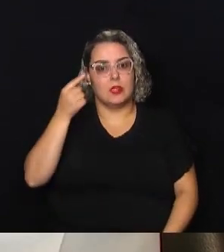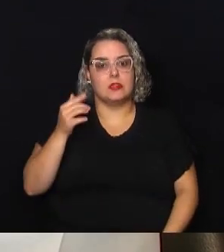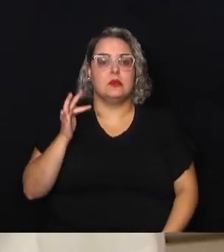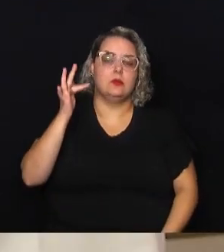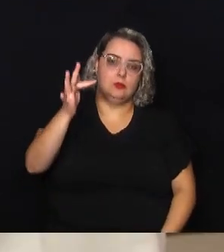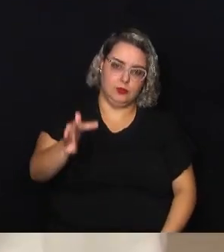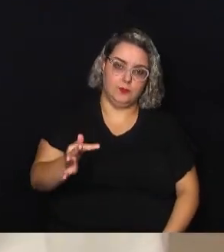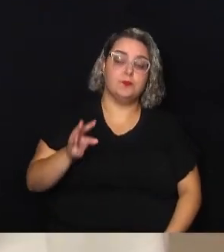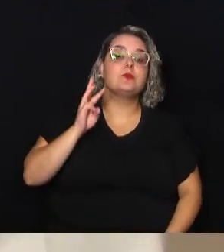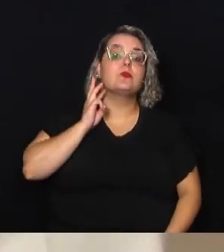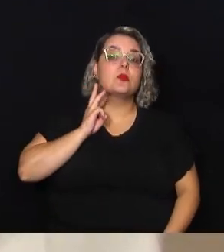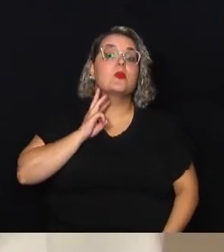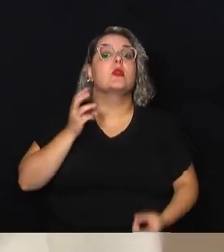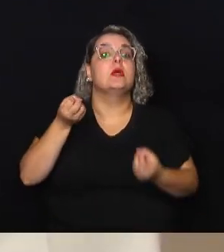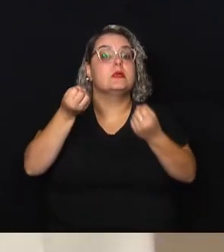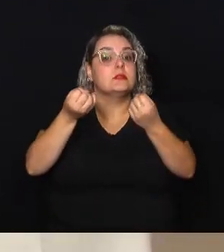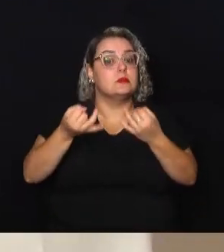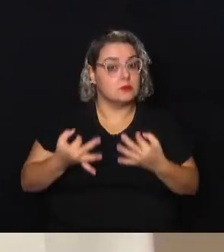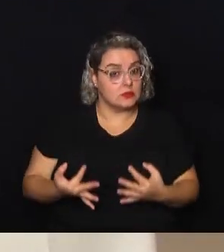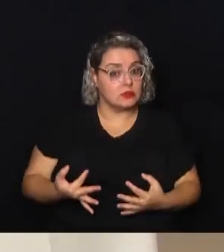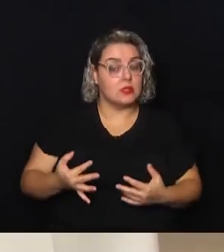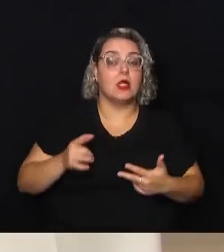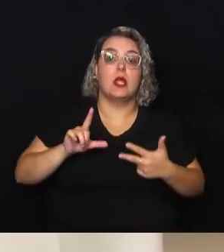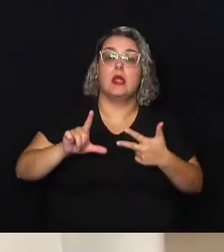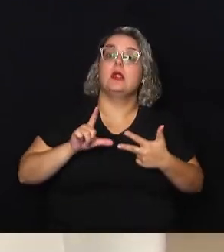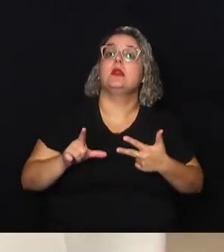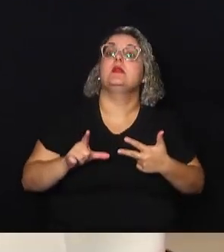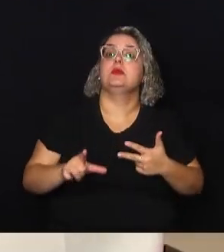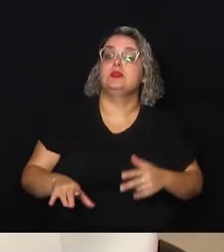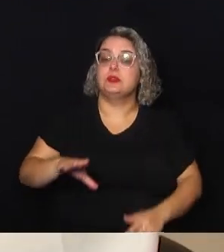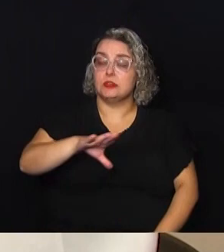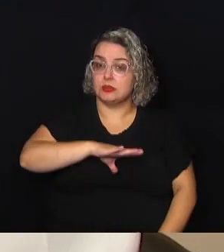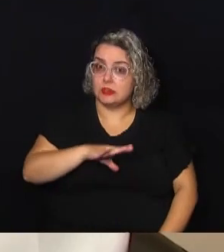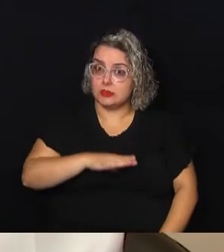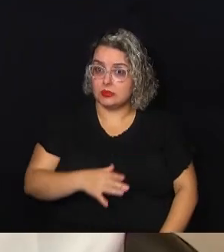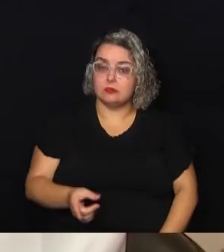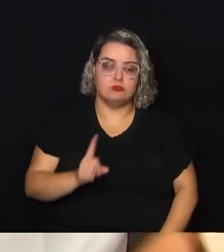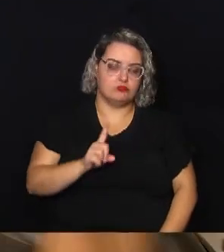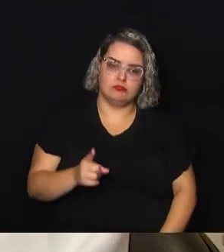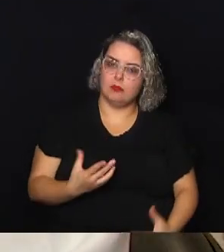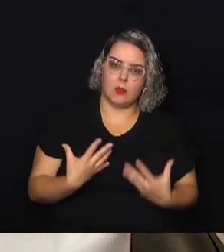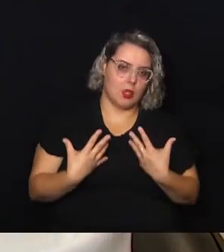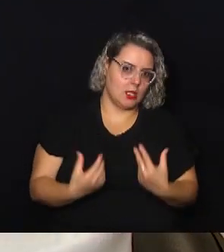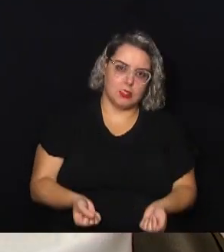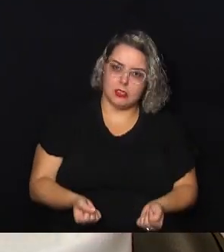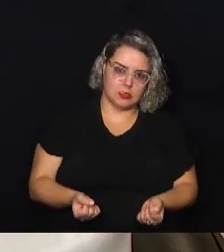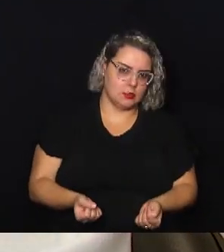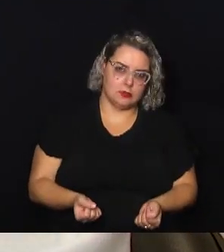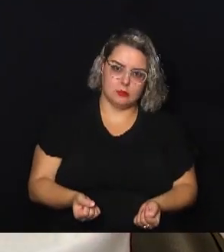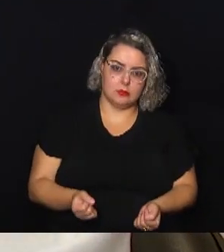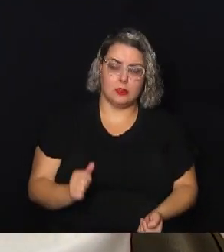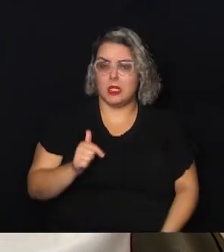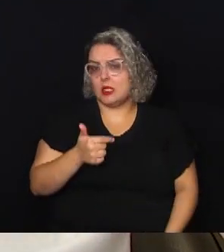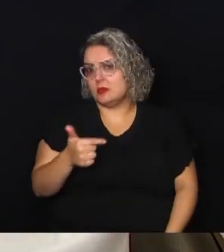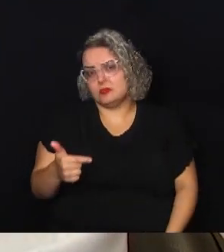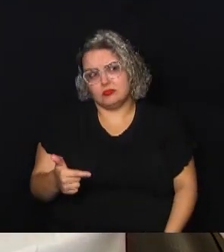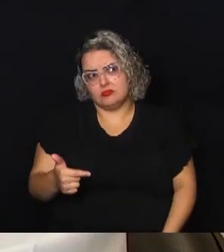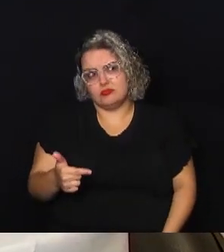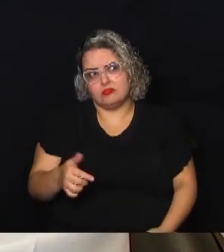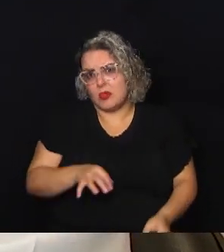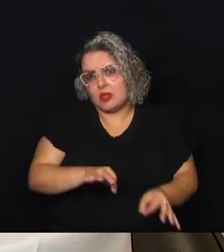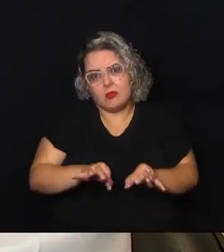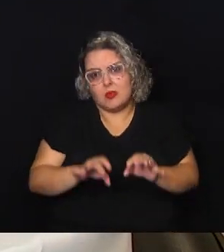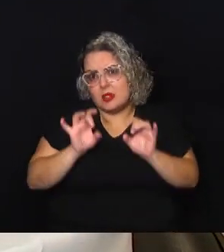no futuro Cecílio Santos esclareceu que a legislação do município não é satisfatória praticamente não existe